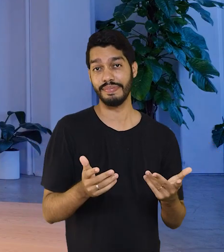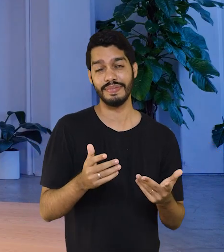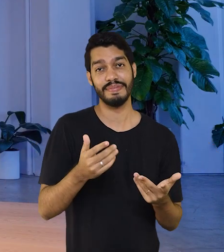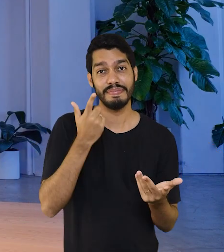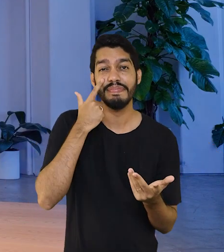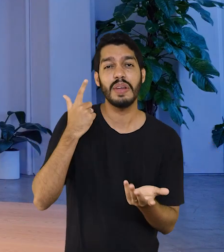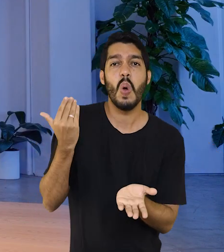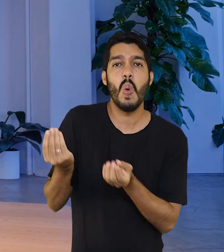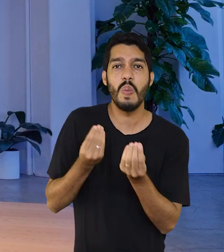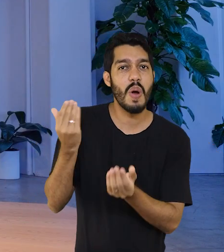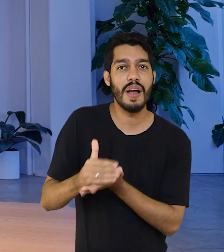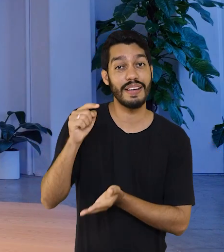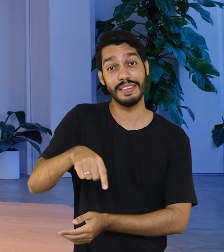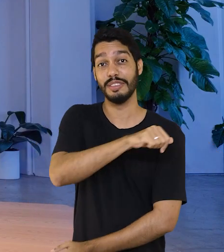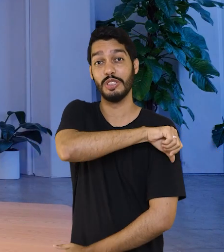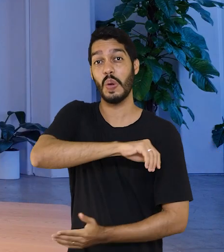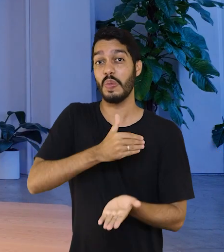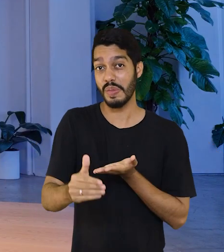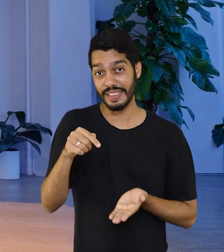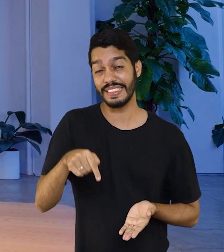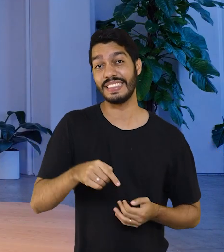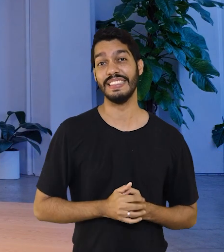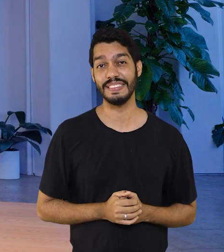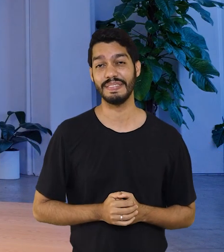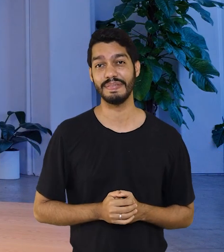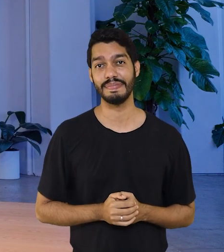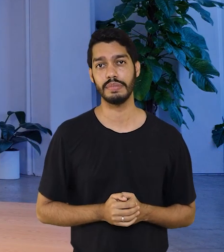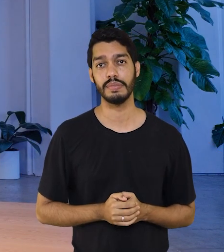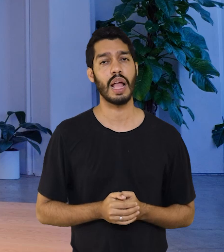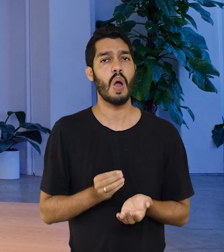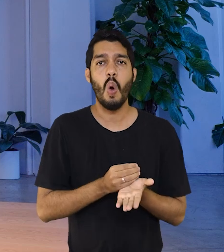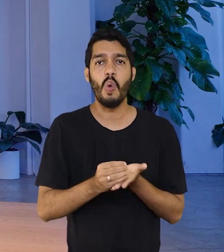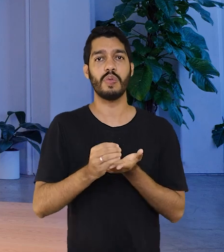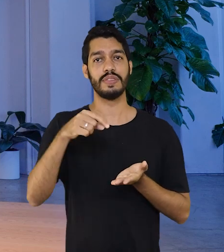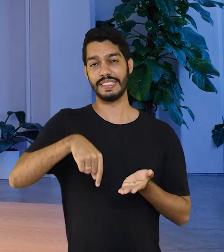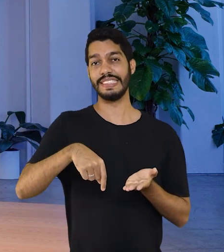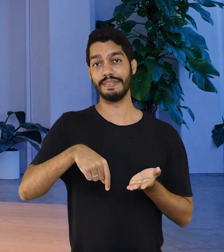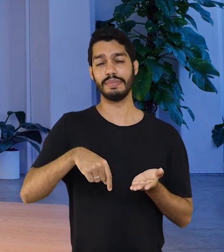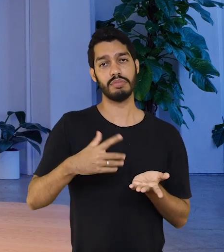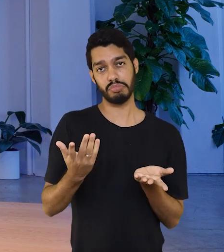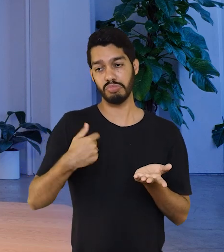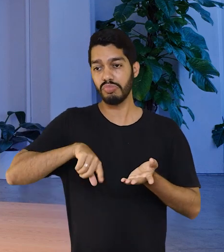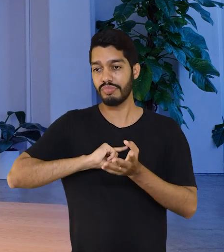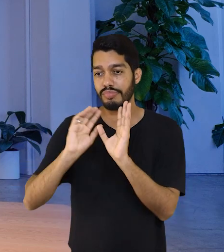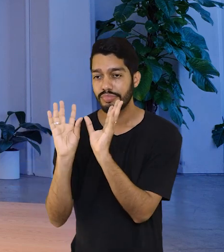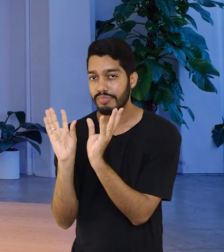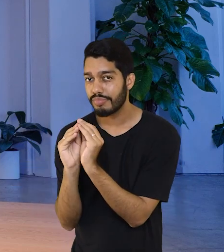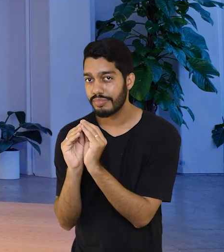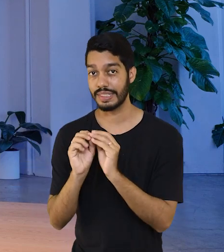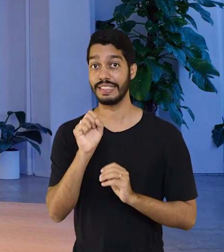trabalha. E, de novo, gente, tudo isso criado a partir aqui do Rio de Janeiro. E, em resumo, a